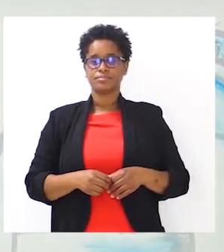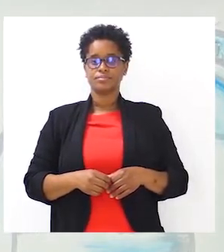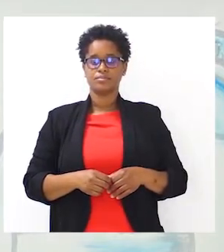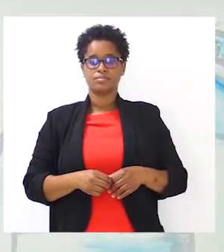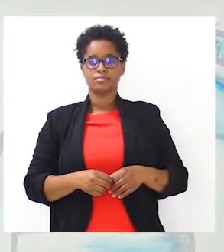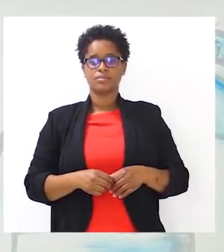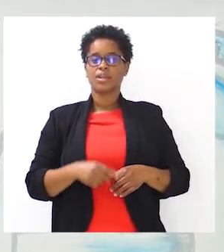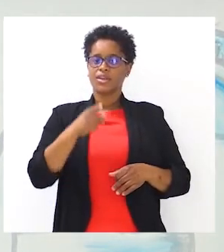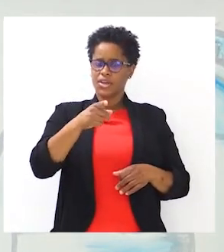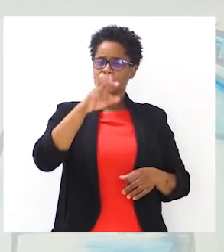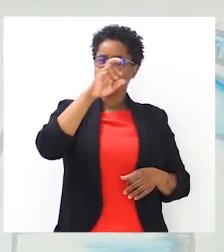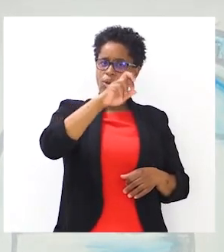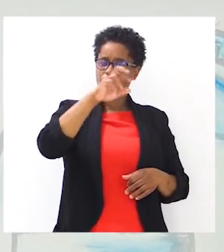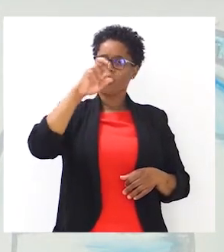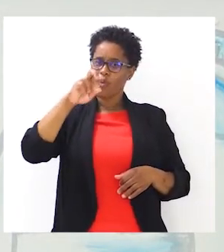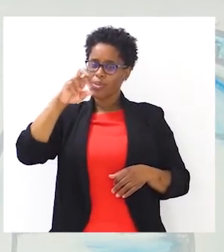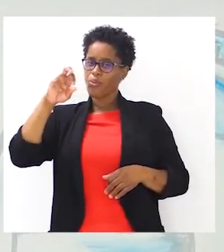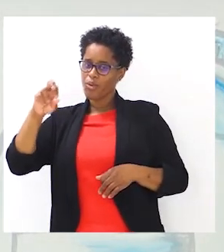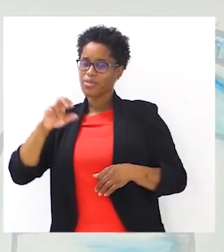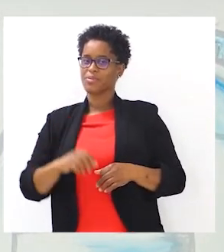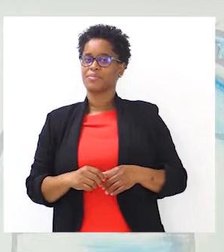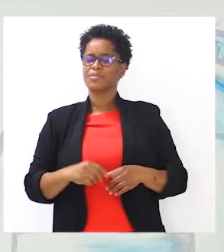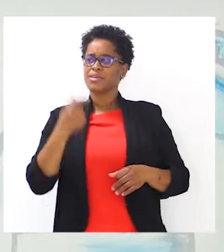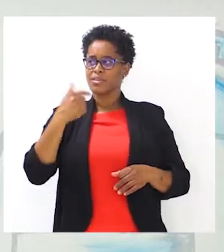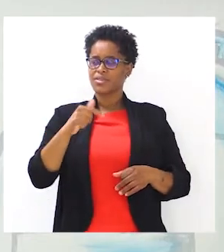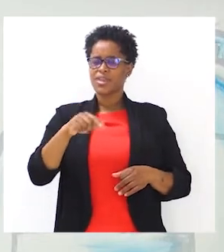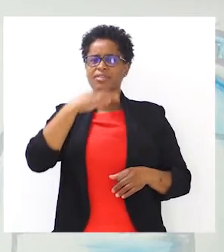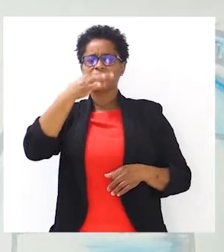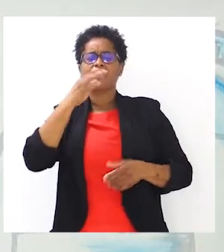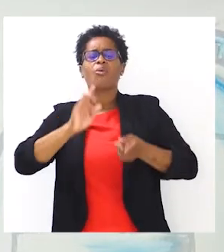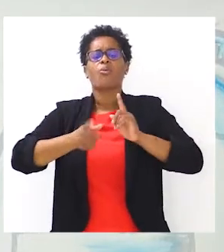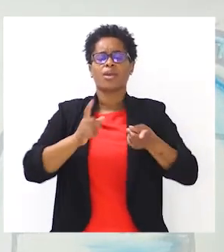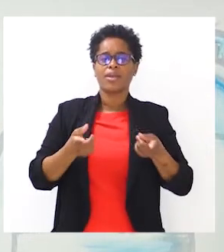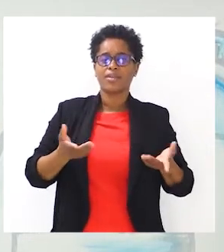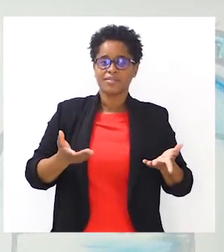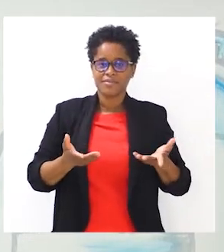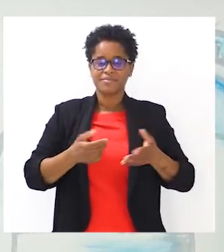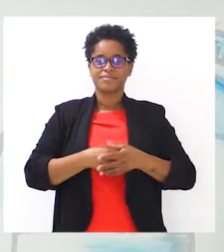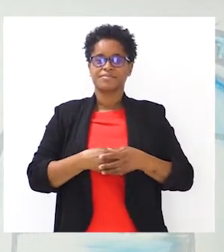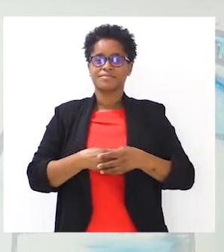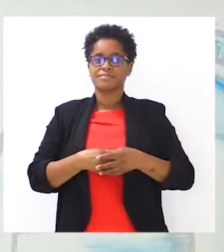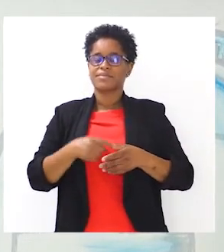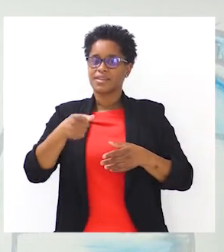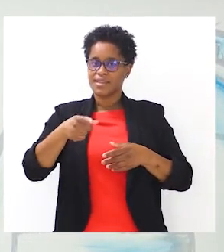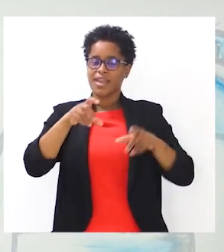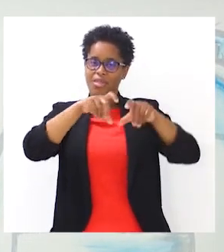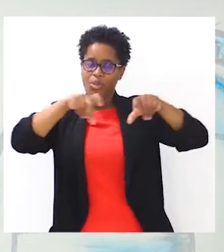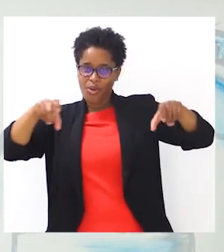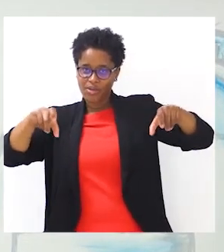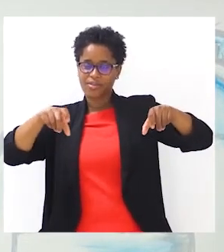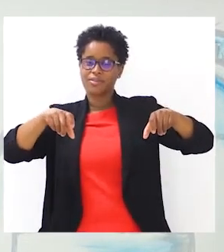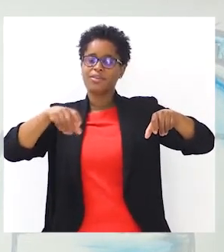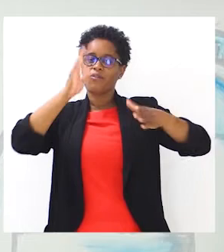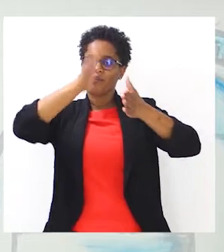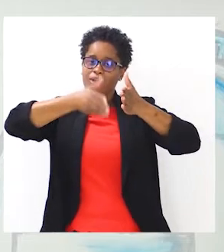Este 8, 8, 8 está a nos dizer o quê? Que a torta